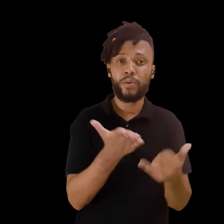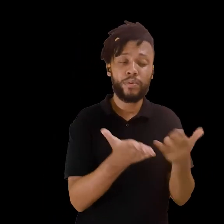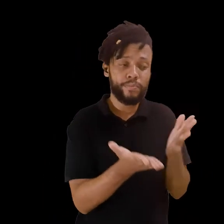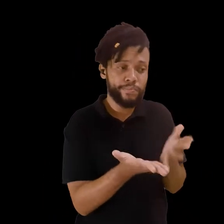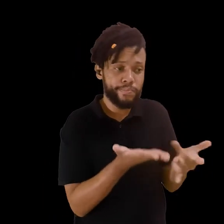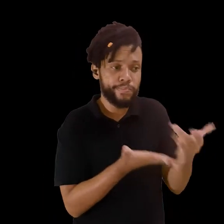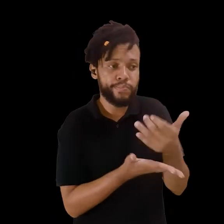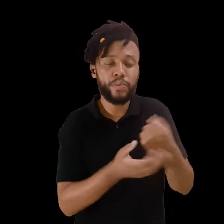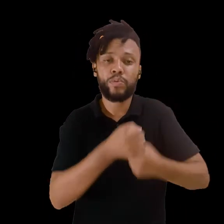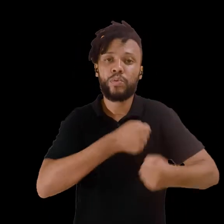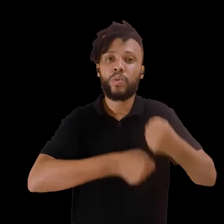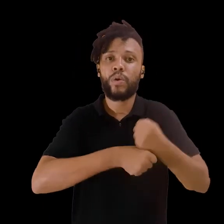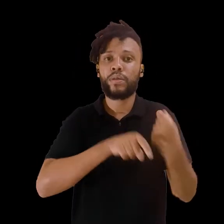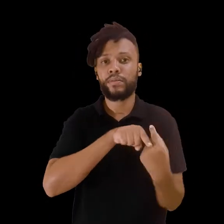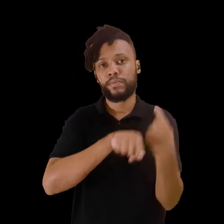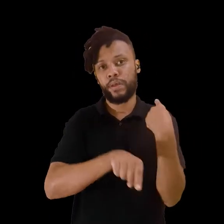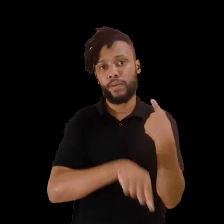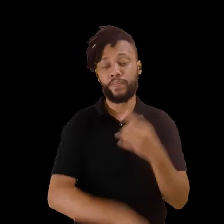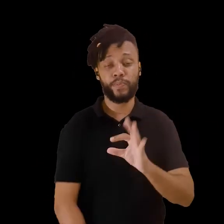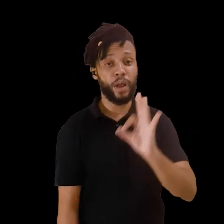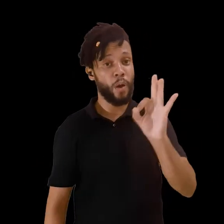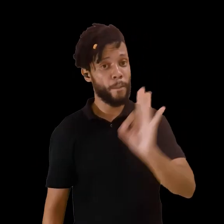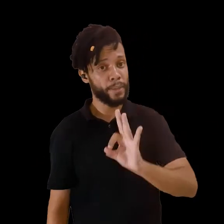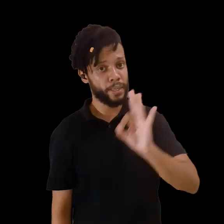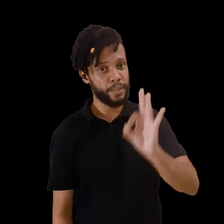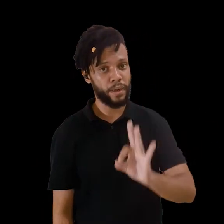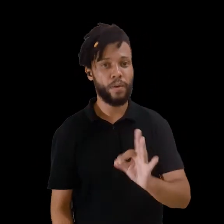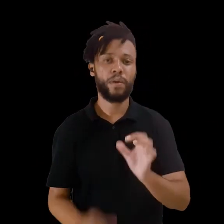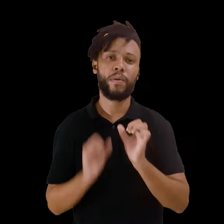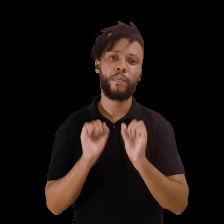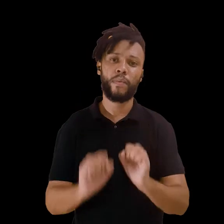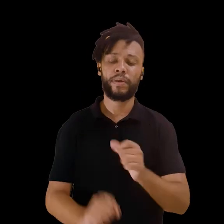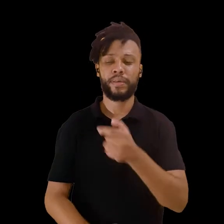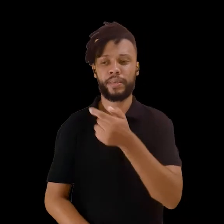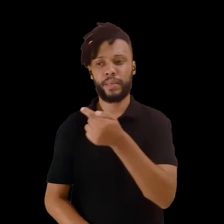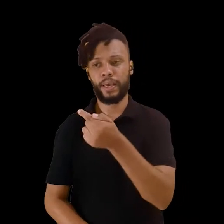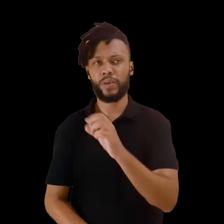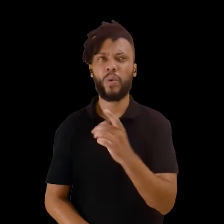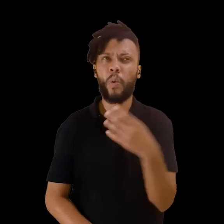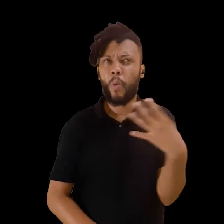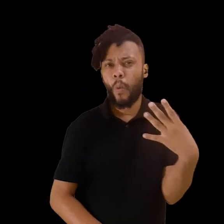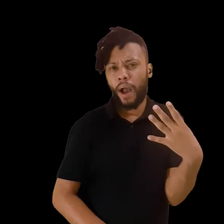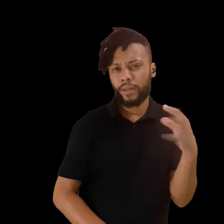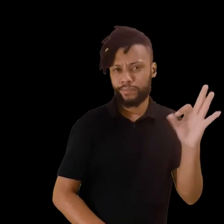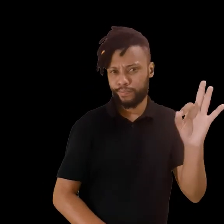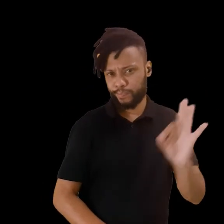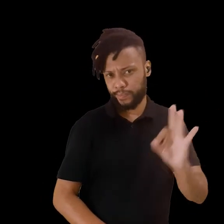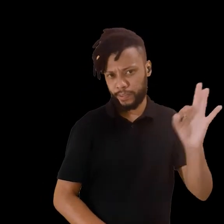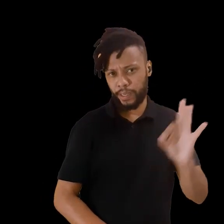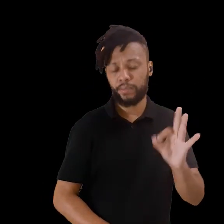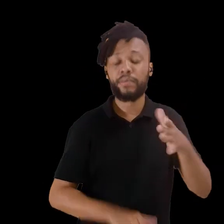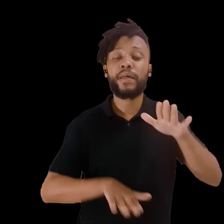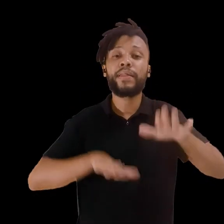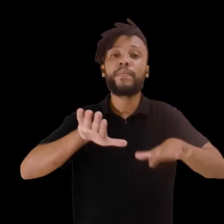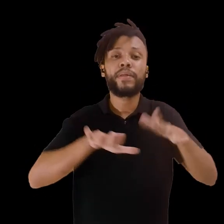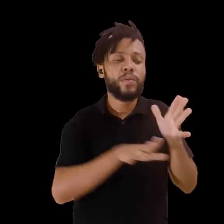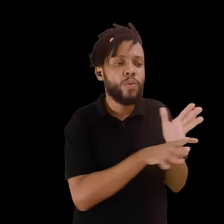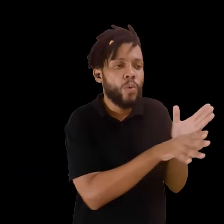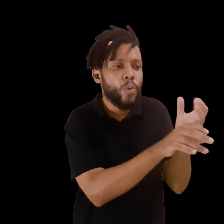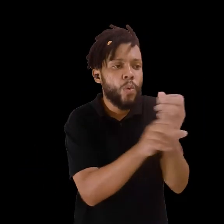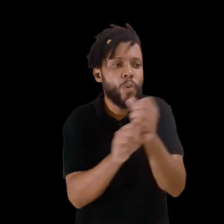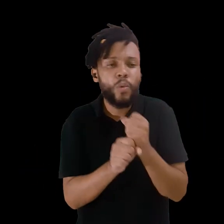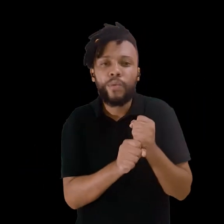anterior. Esse percentual ele pode ser de 7% ou de 4%, dependendo da sua receita bruta anual e da